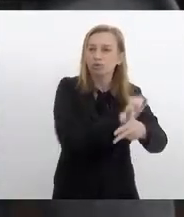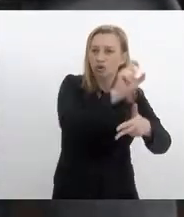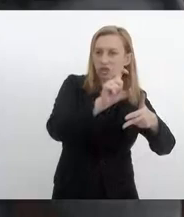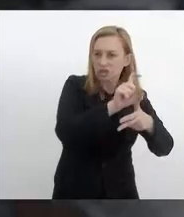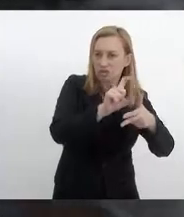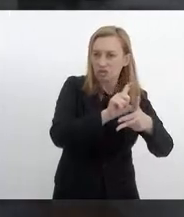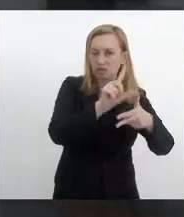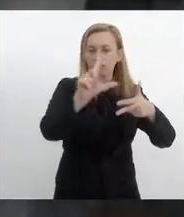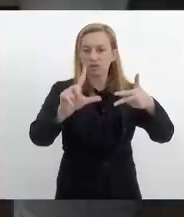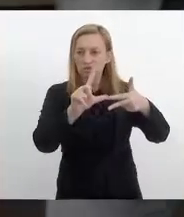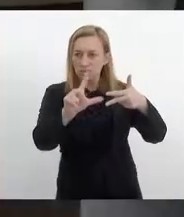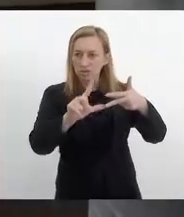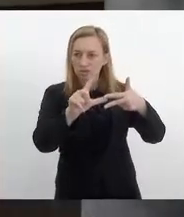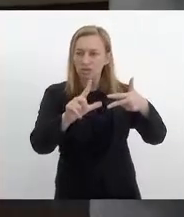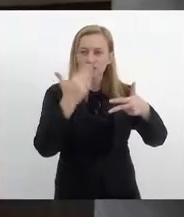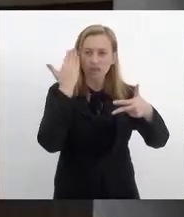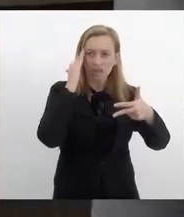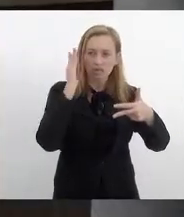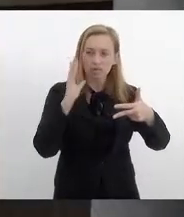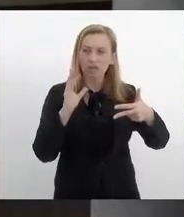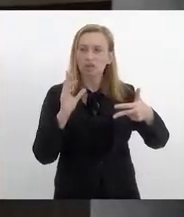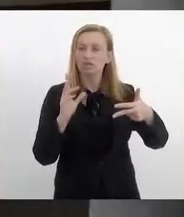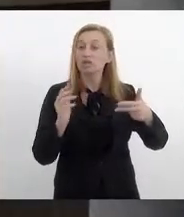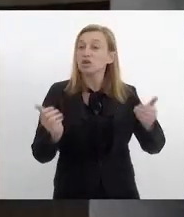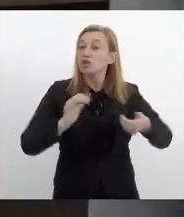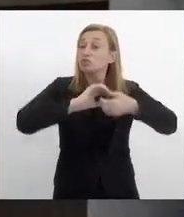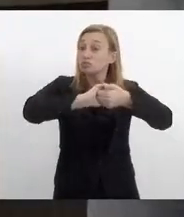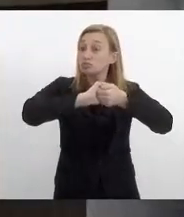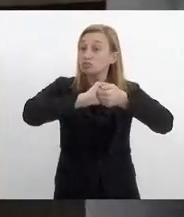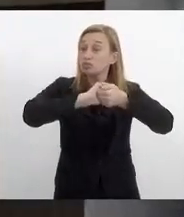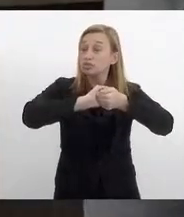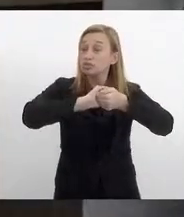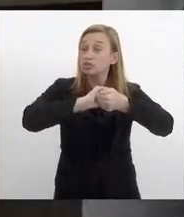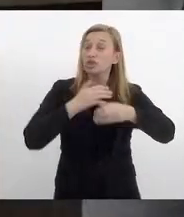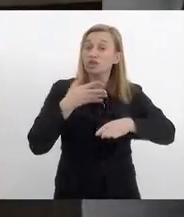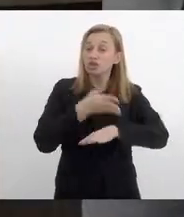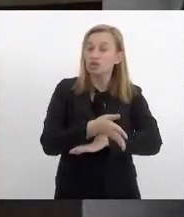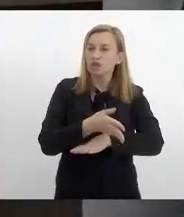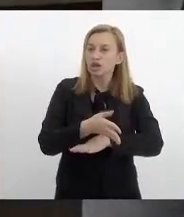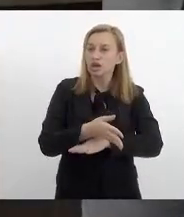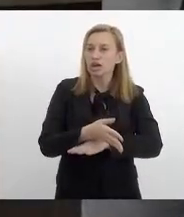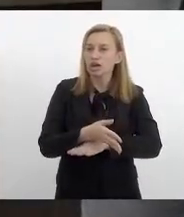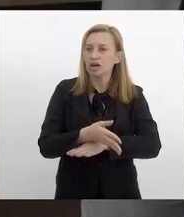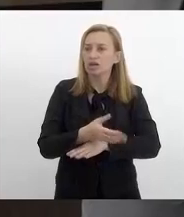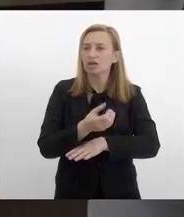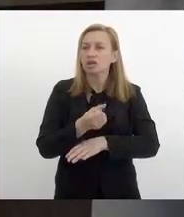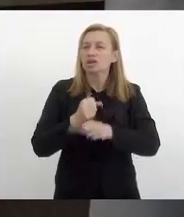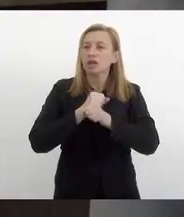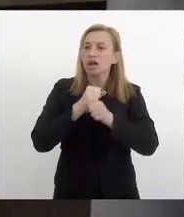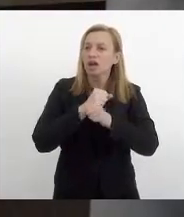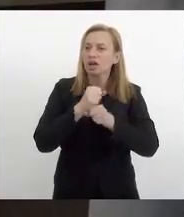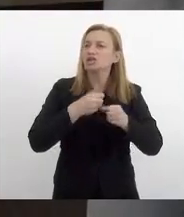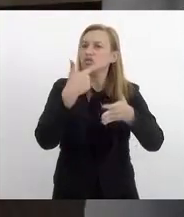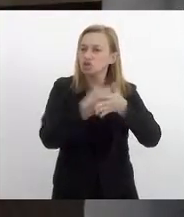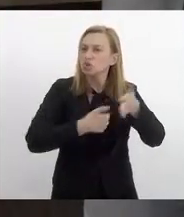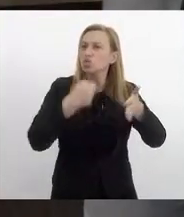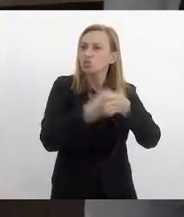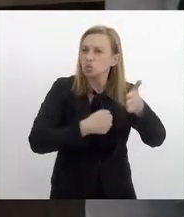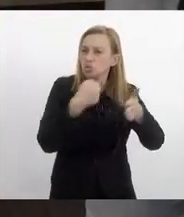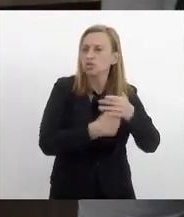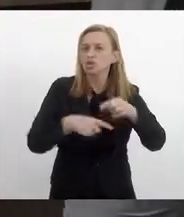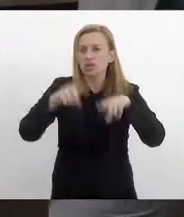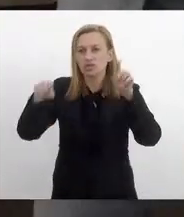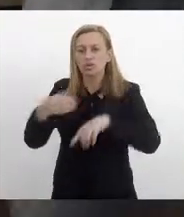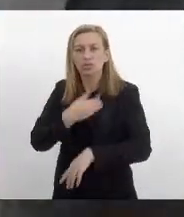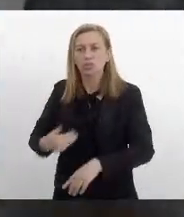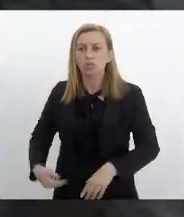e o poder Legislativo para, de mãos dadas, chegar nessa demanda, que é uma demanda antiga do servidor público, eu faço